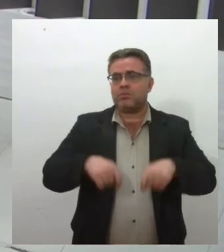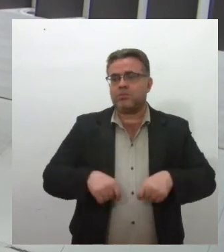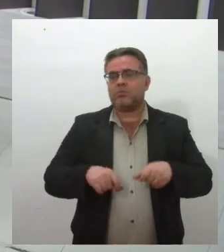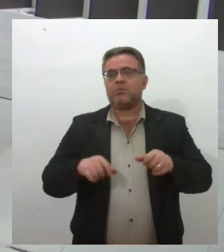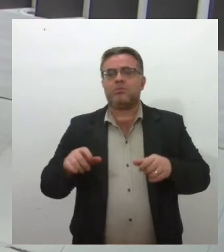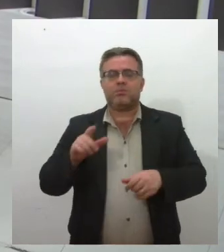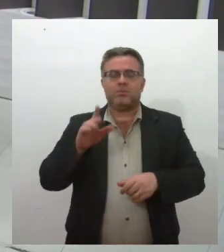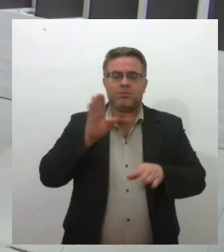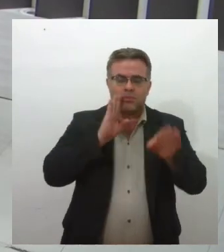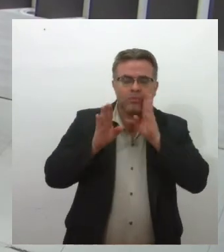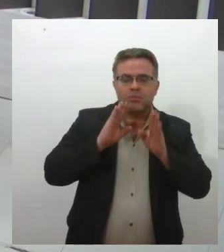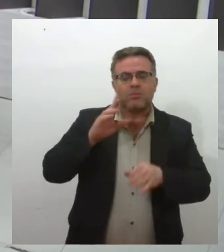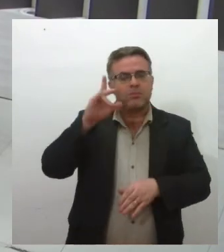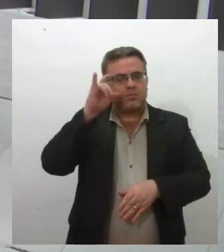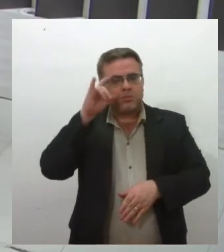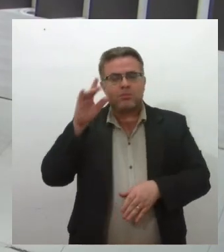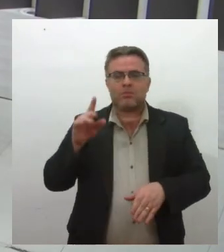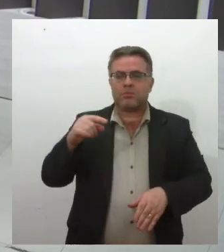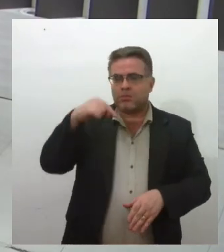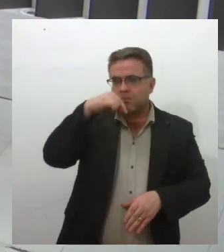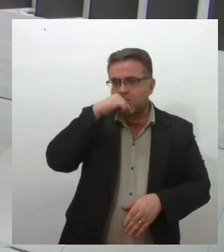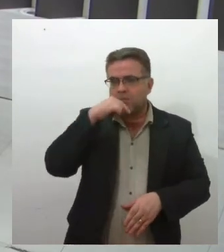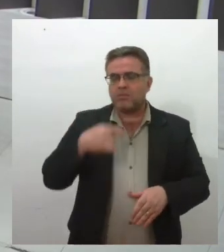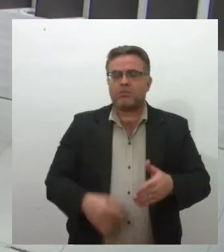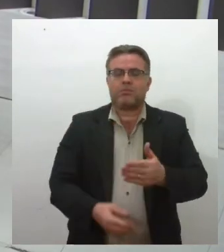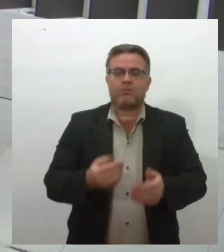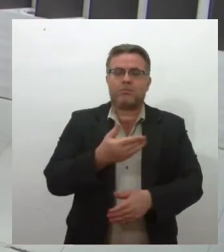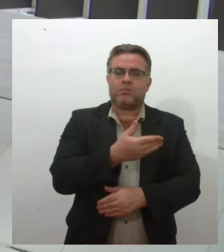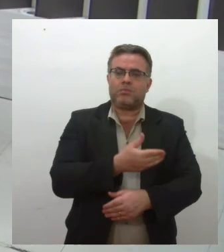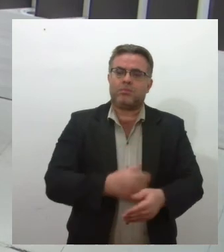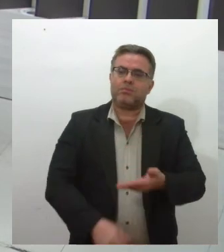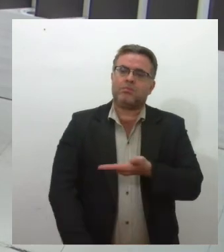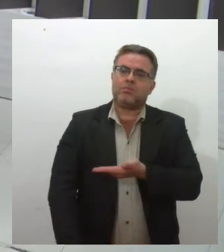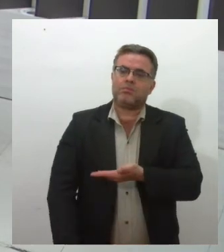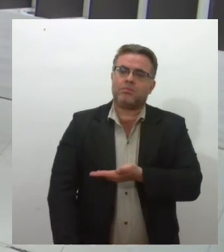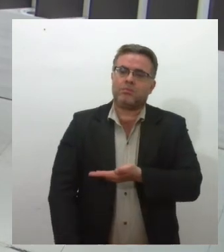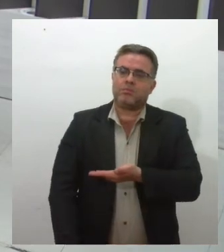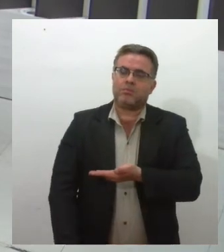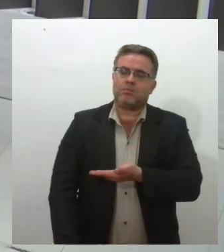Instagram, através do @TVAlese5.2, no Twitter,